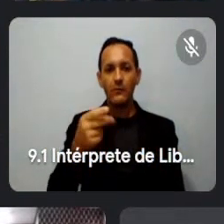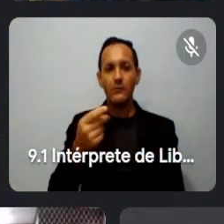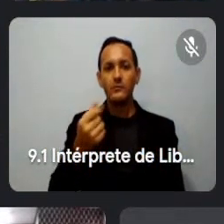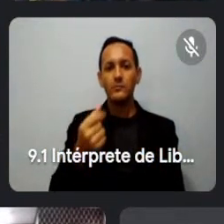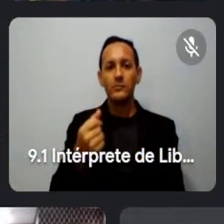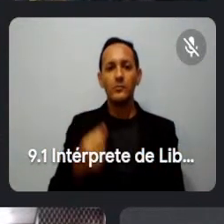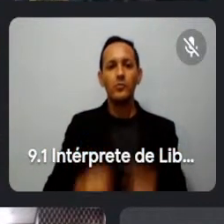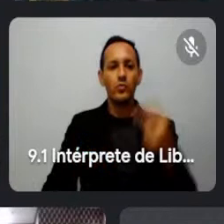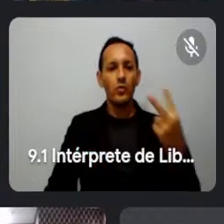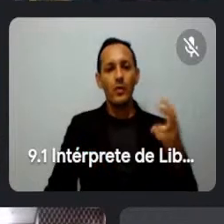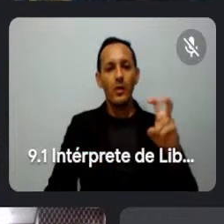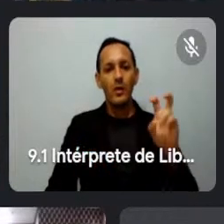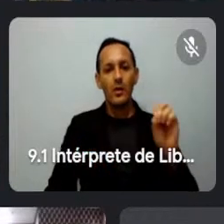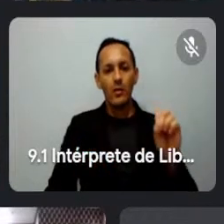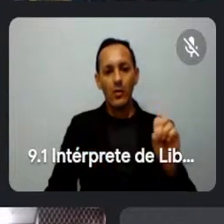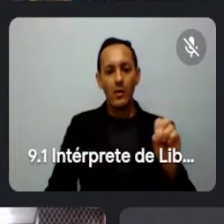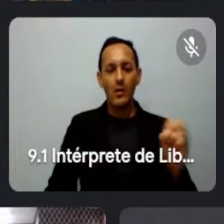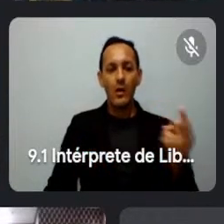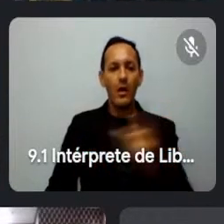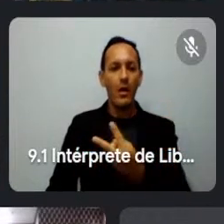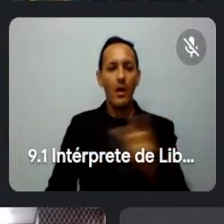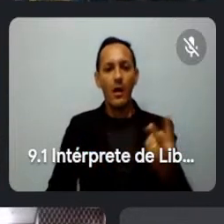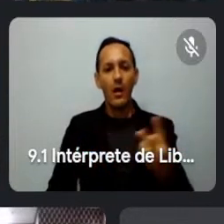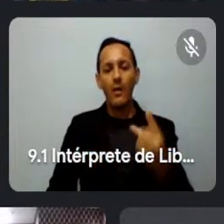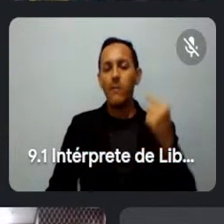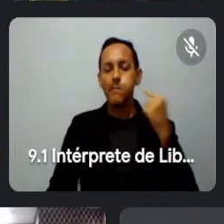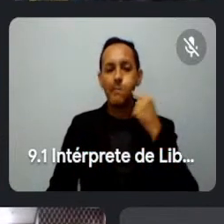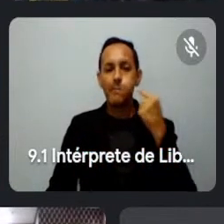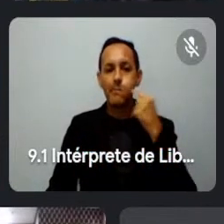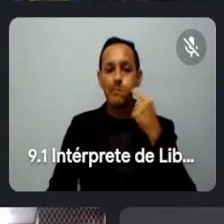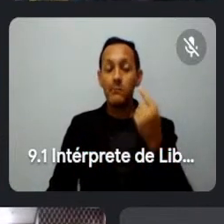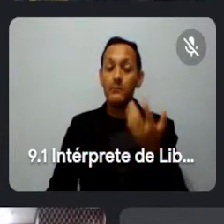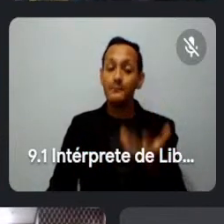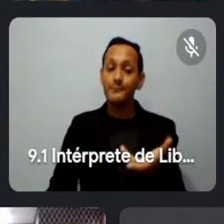apontadas as coisas 250 causa Milhão